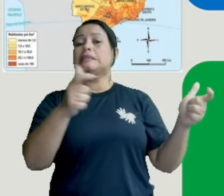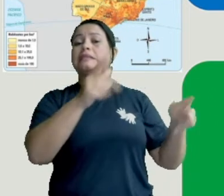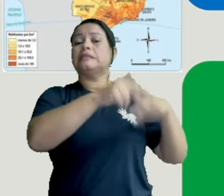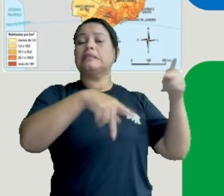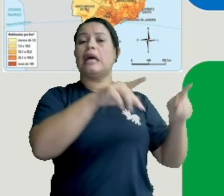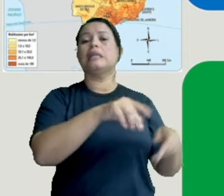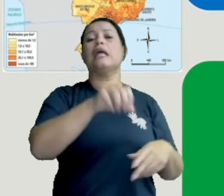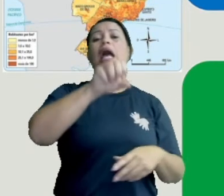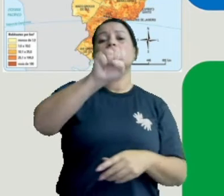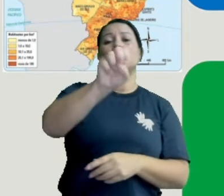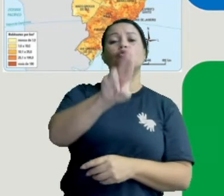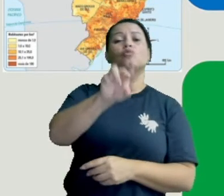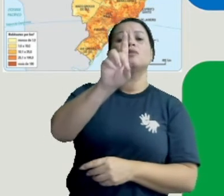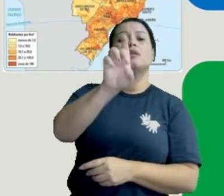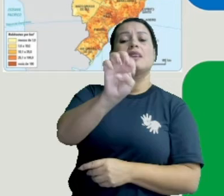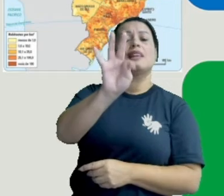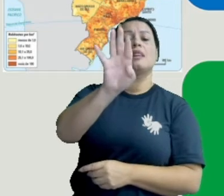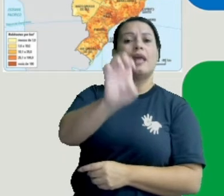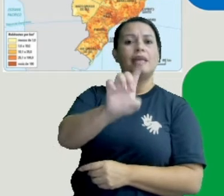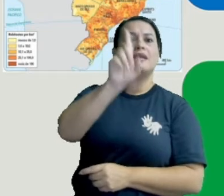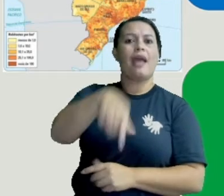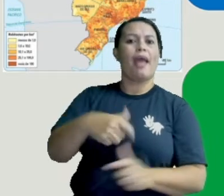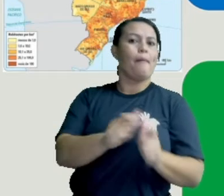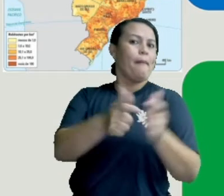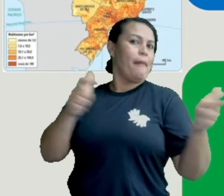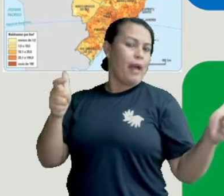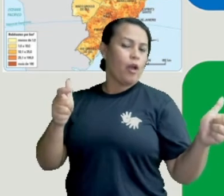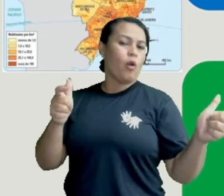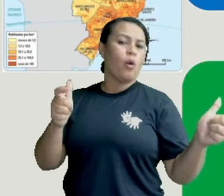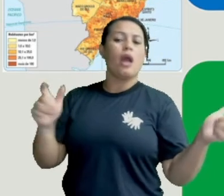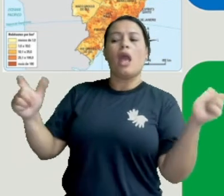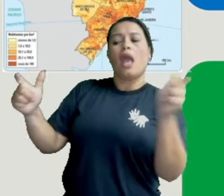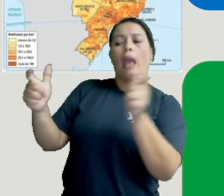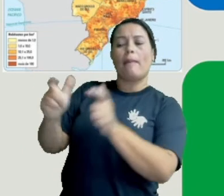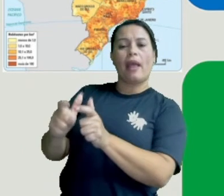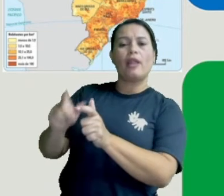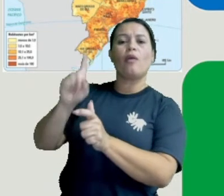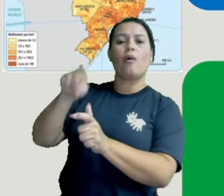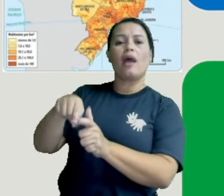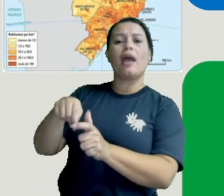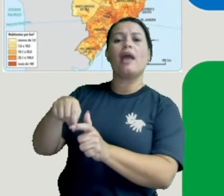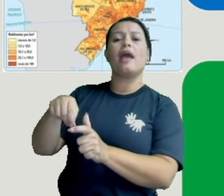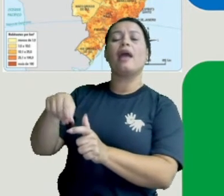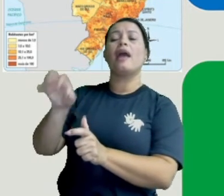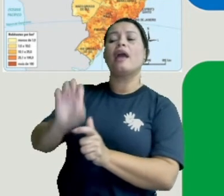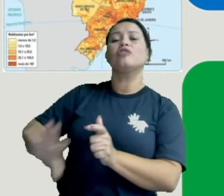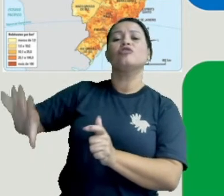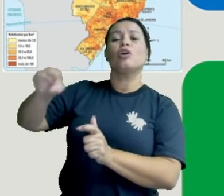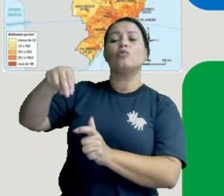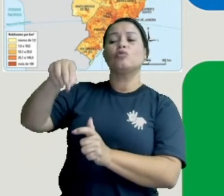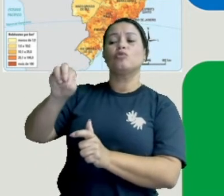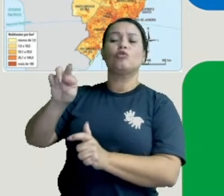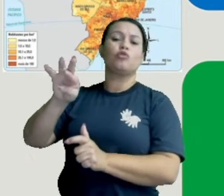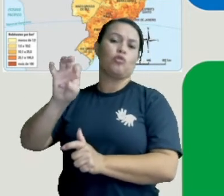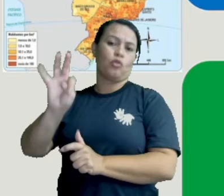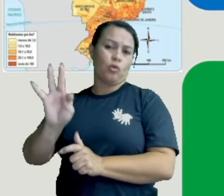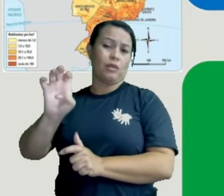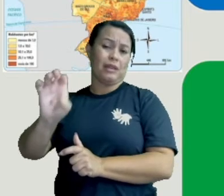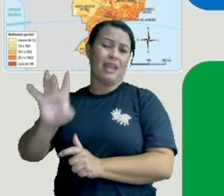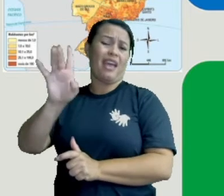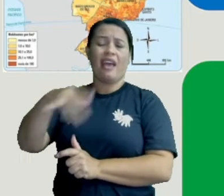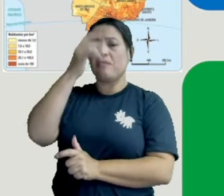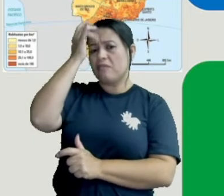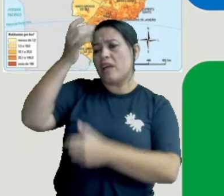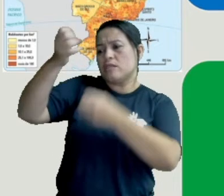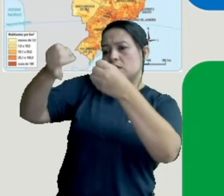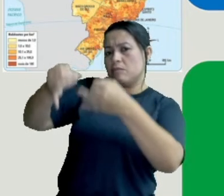a região sudeste é a maior também em densidade demográfica e a menor em densidade demográfica seria a região norte. É muito fácil de explicar